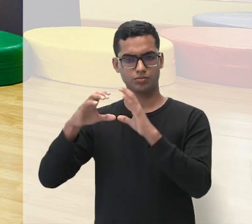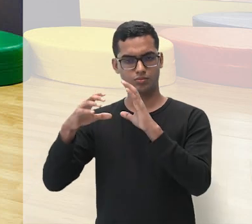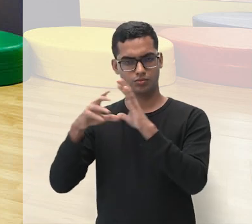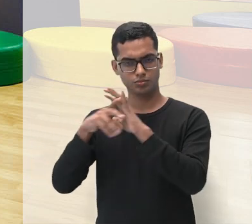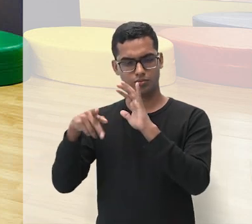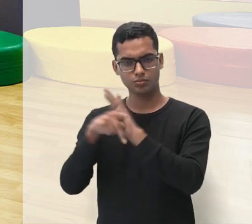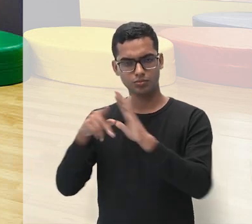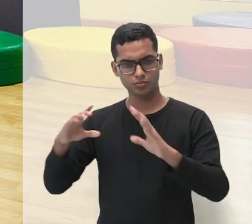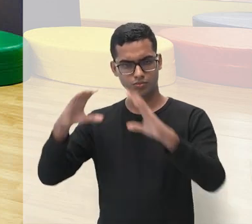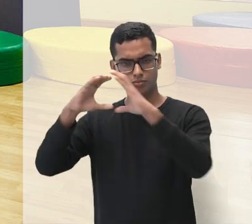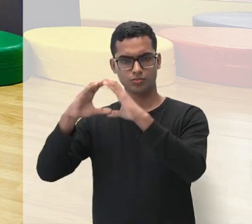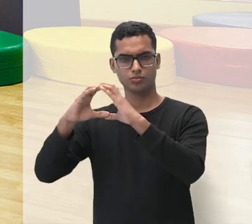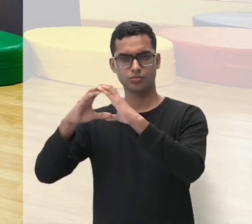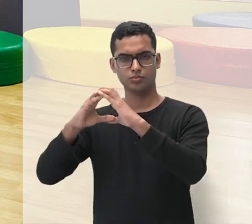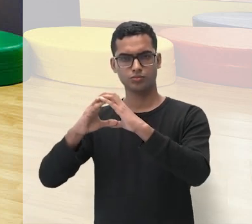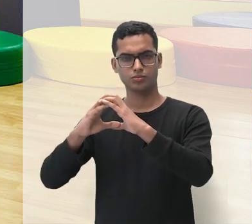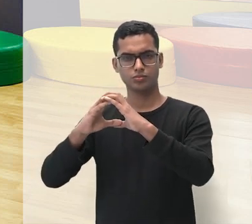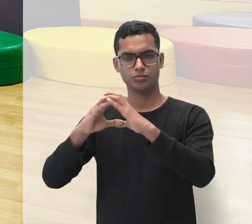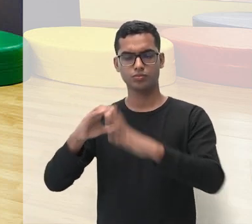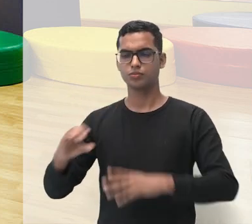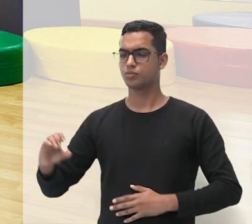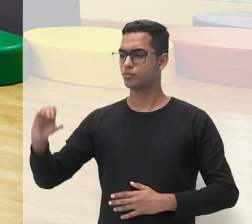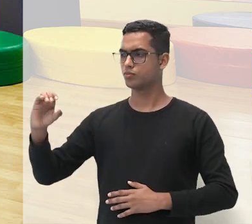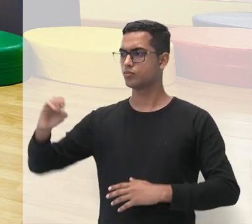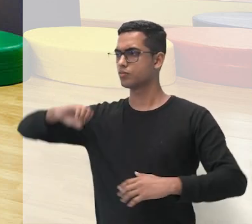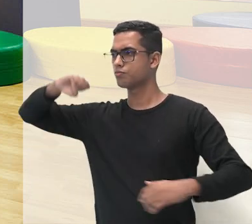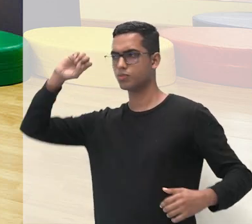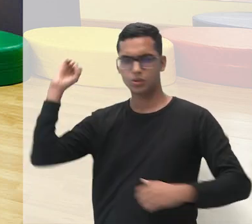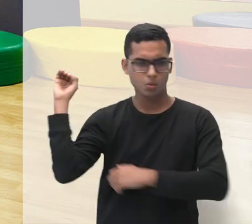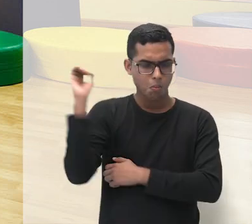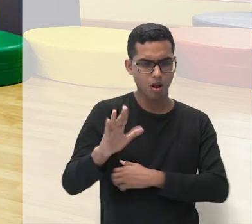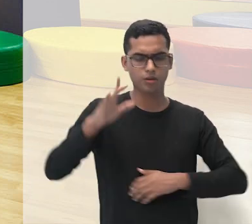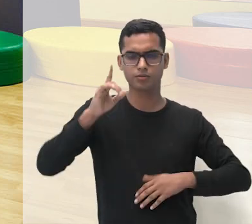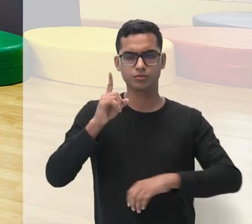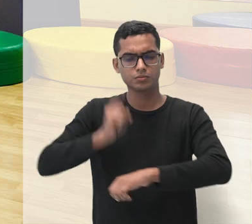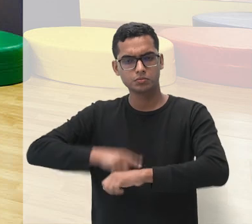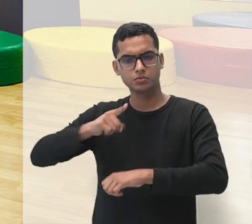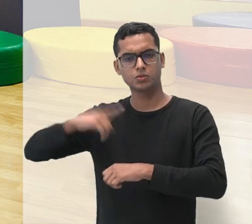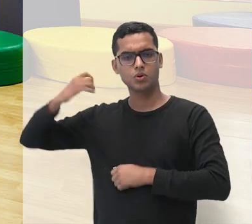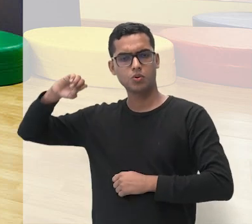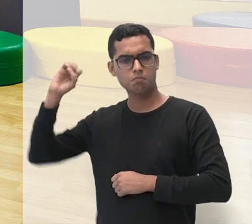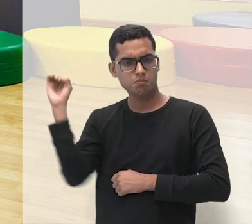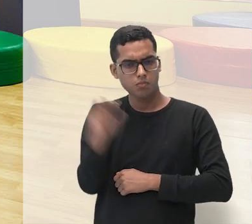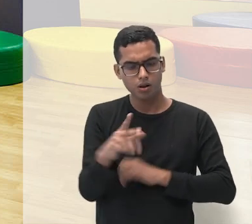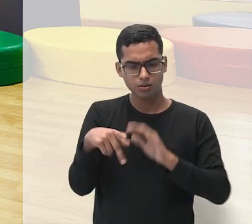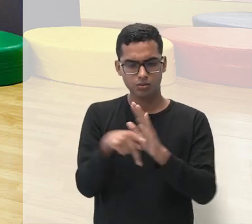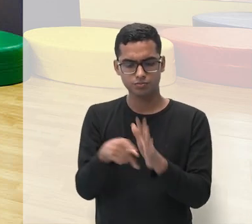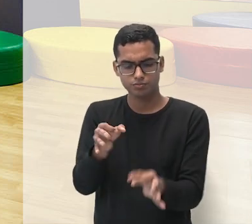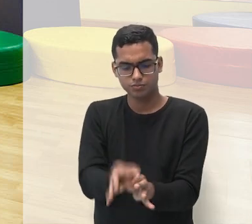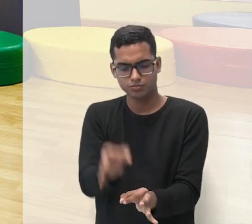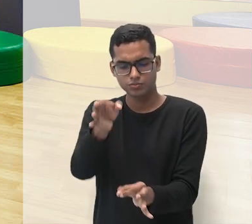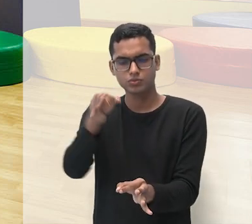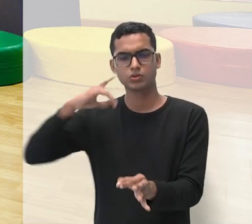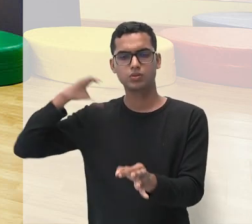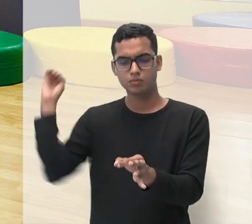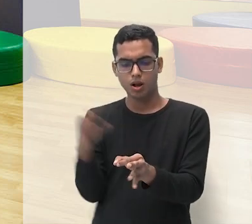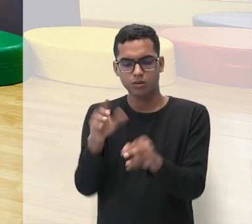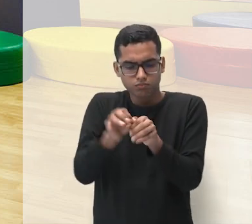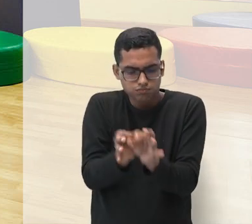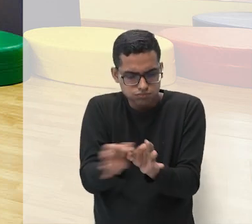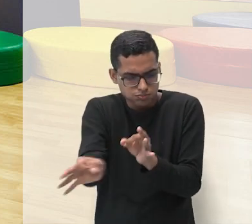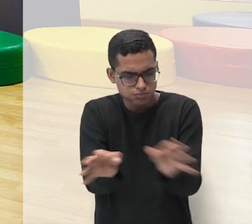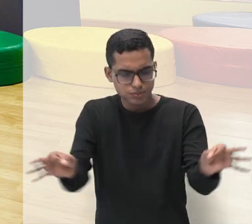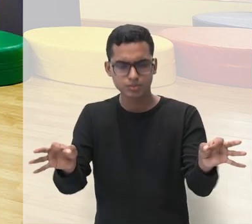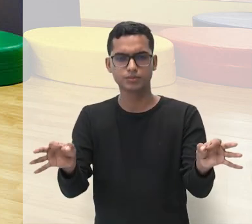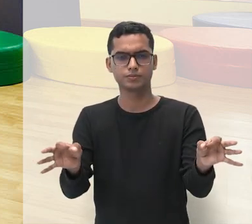com o nosso personagem. A intenção, quando ele lança essa bola, é espalhar essas pinchas, tá certo? Então,